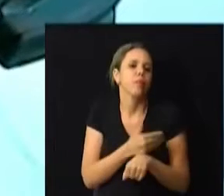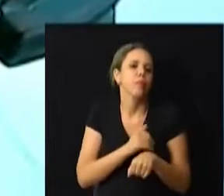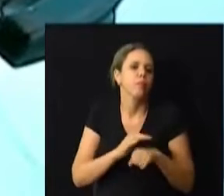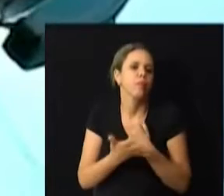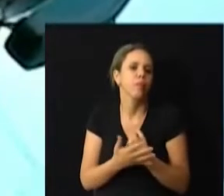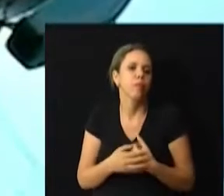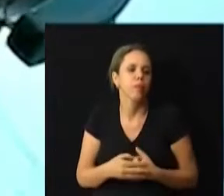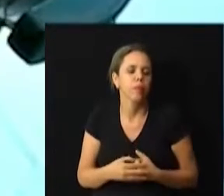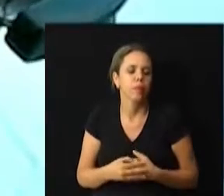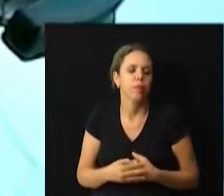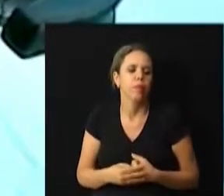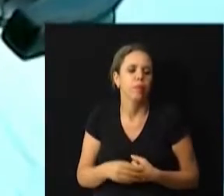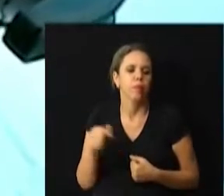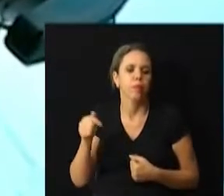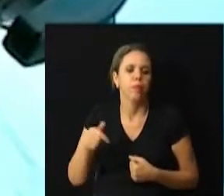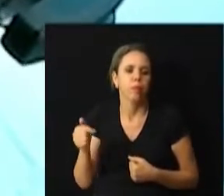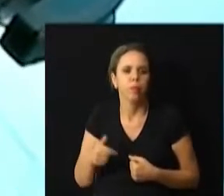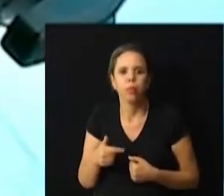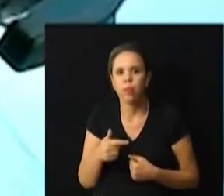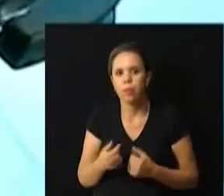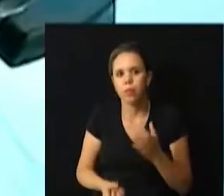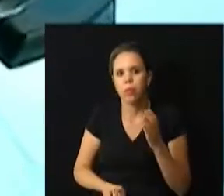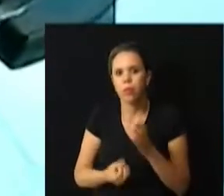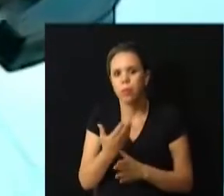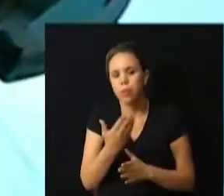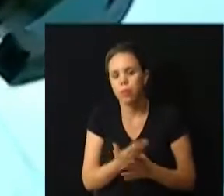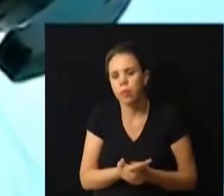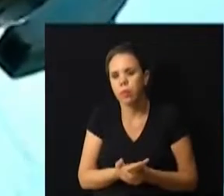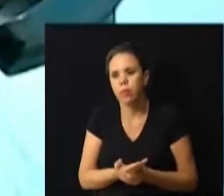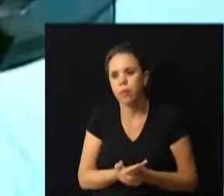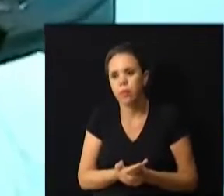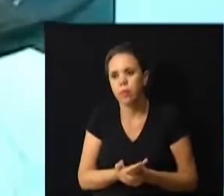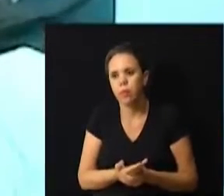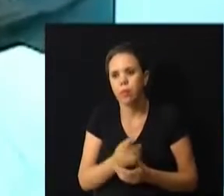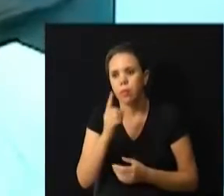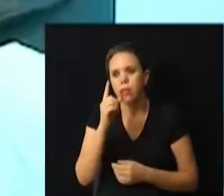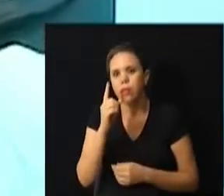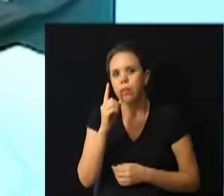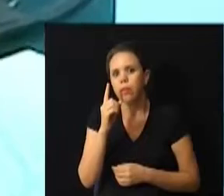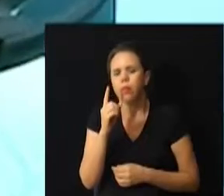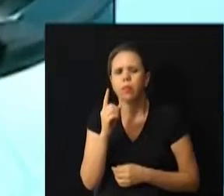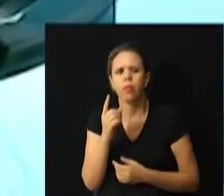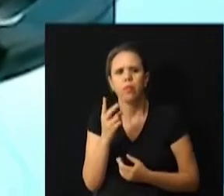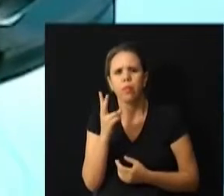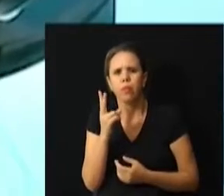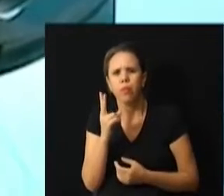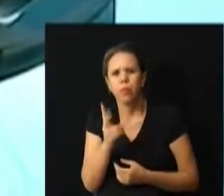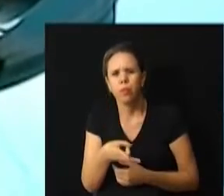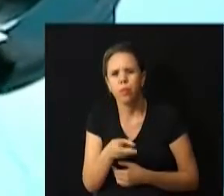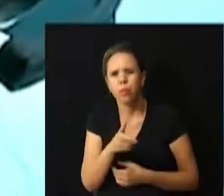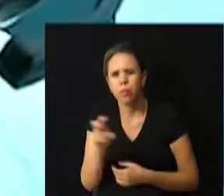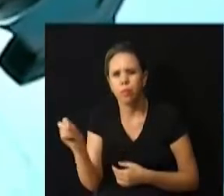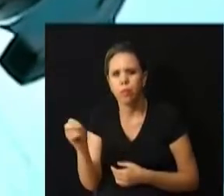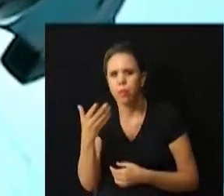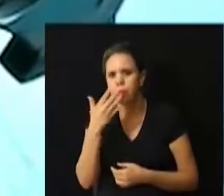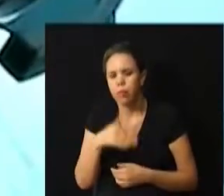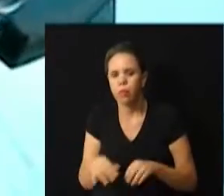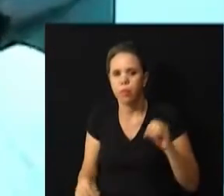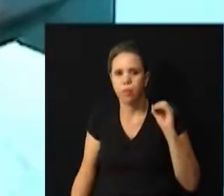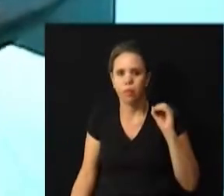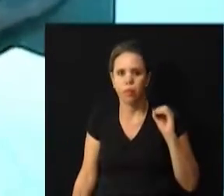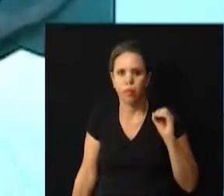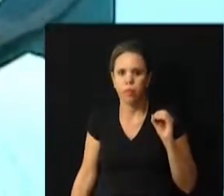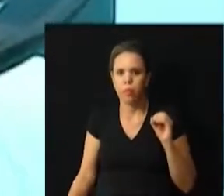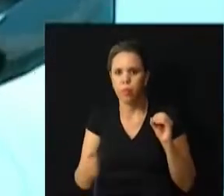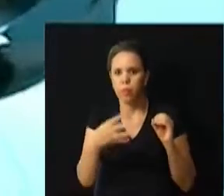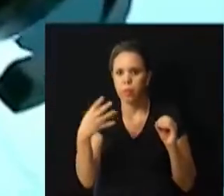da nossa pandemia de Covid aqui, foram alto 2.500 crianças, né? Sendo que